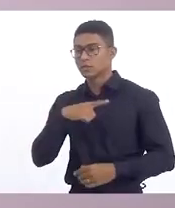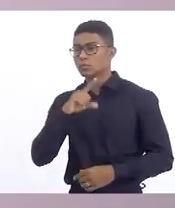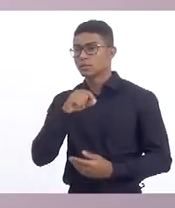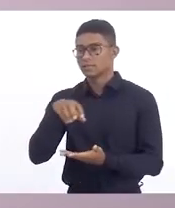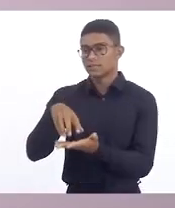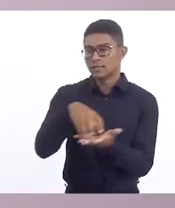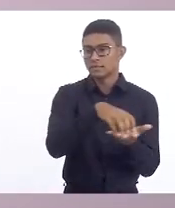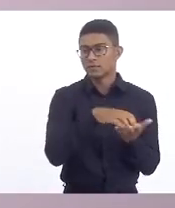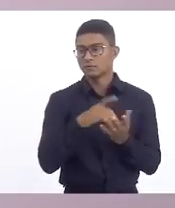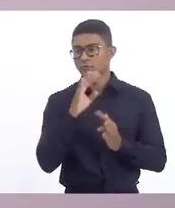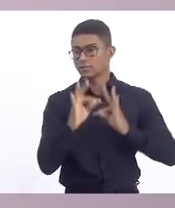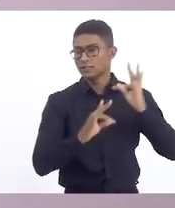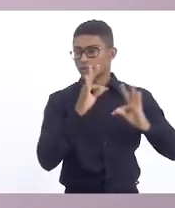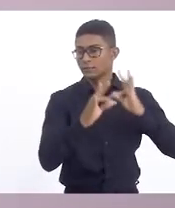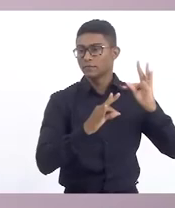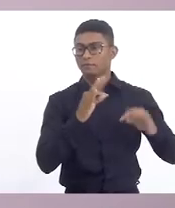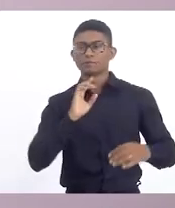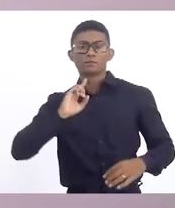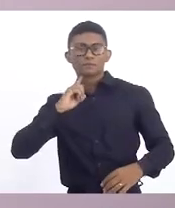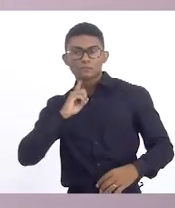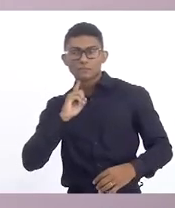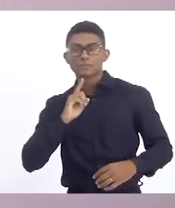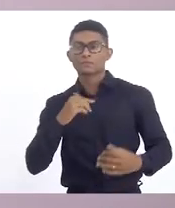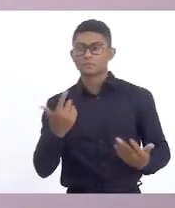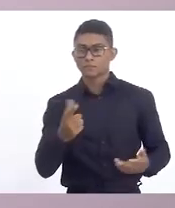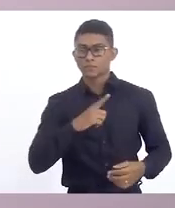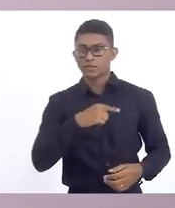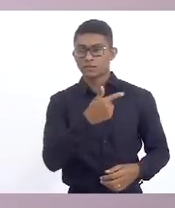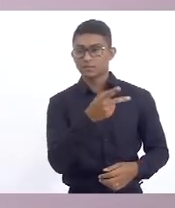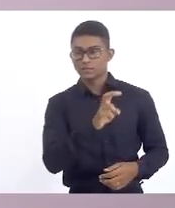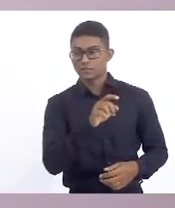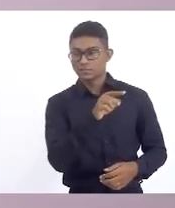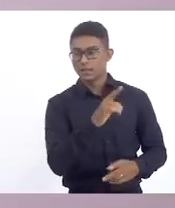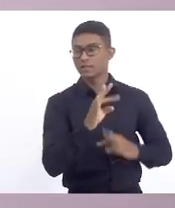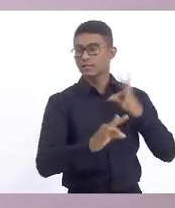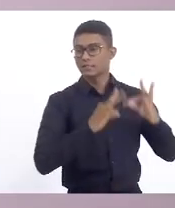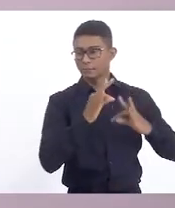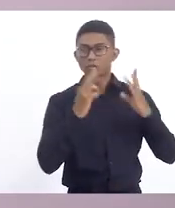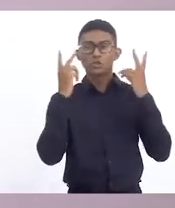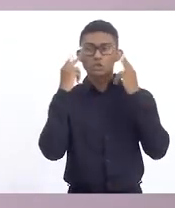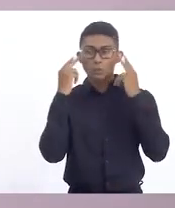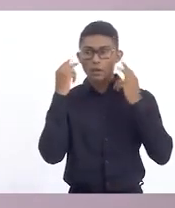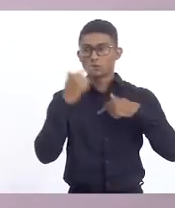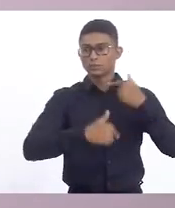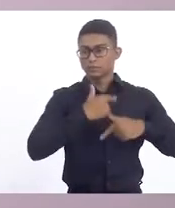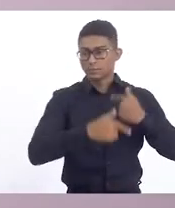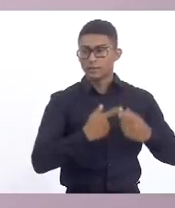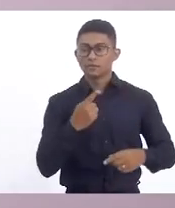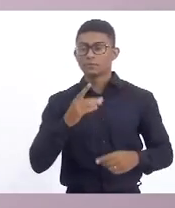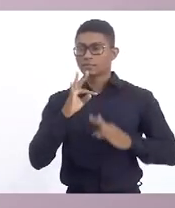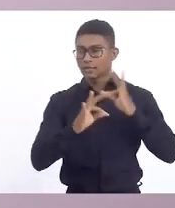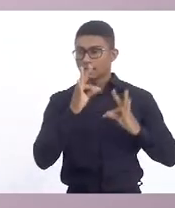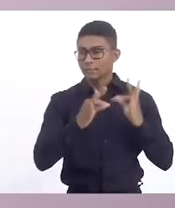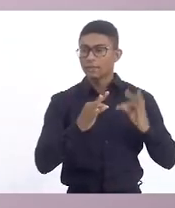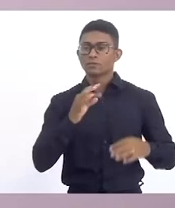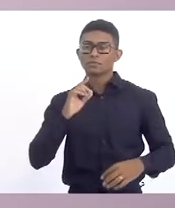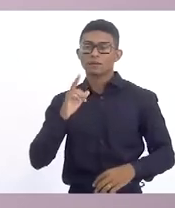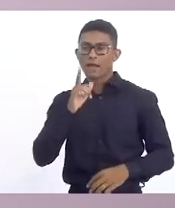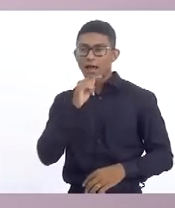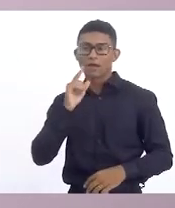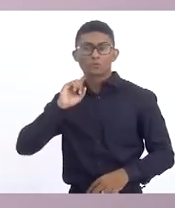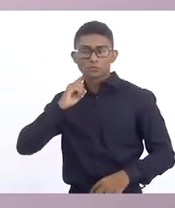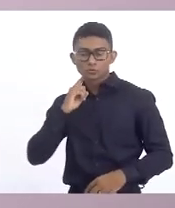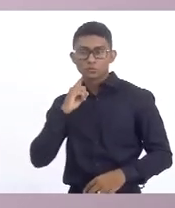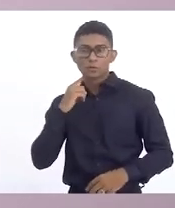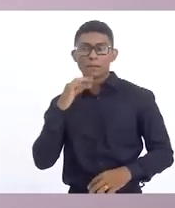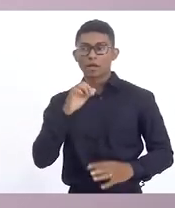esgoto, das quais 15 estão em operação normal, portanto, operando normalmente, estações de tratamento de esgoto públicas. Uma está parada e